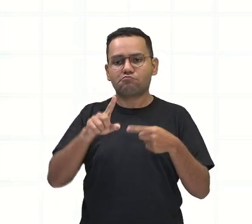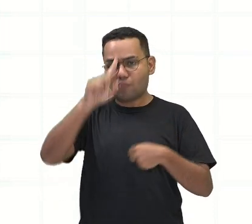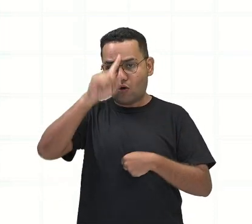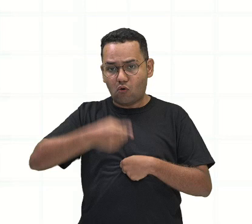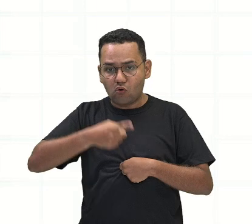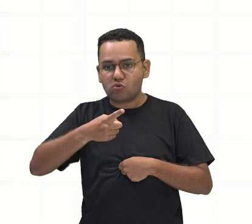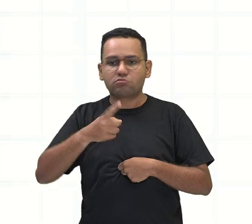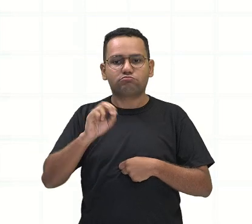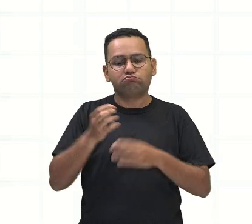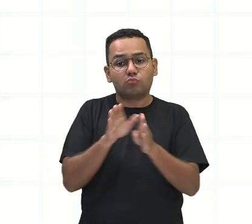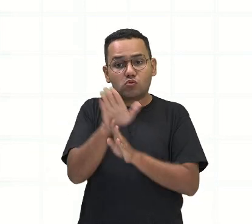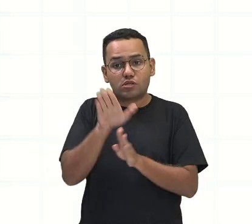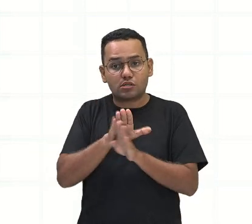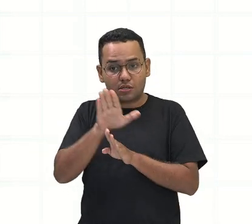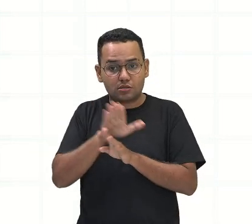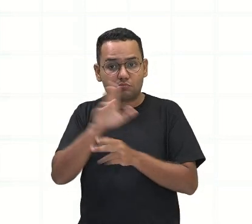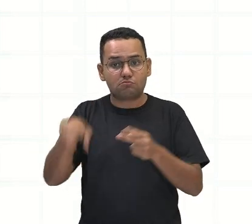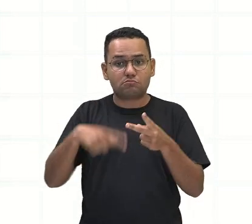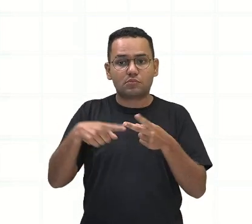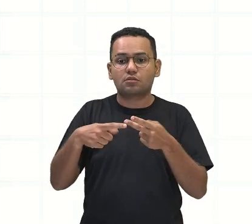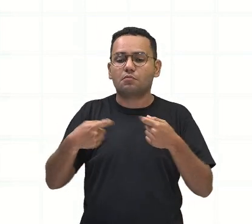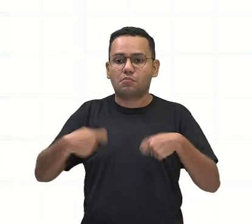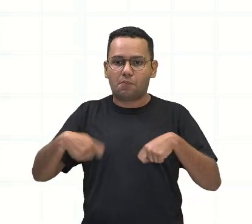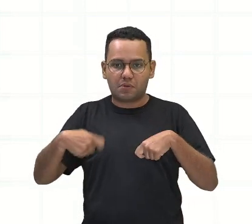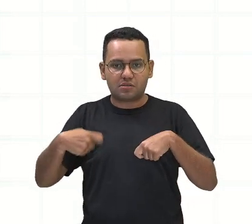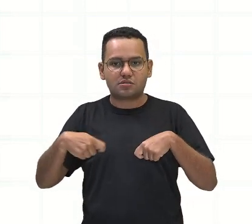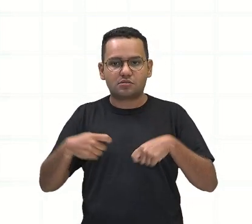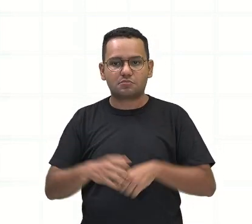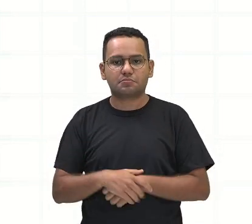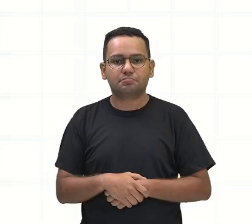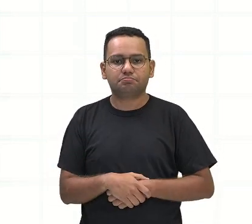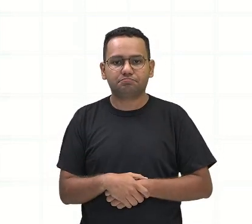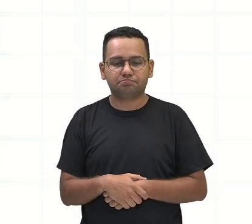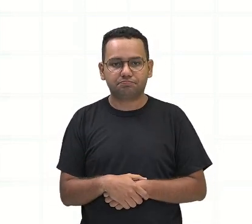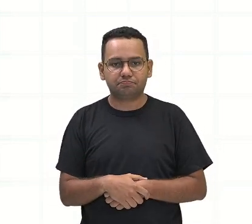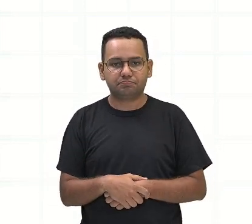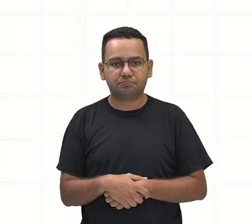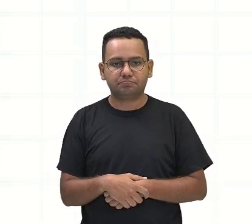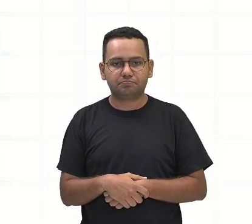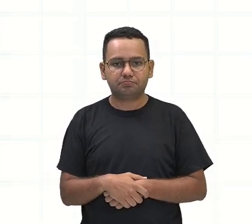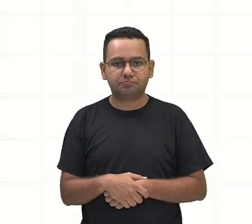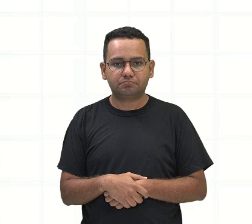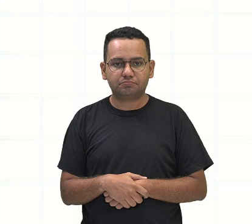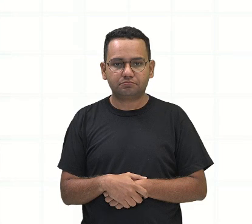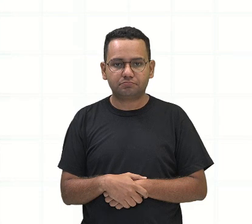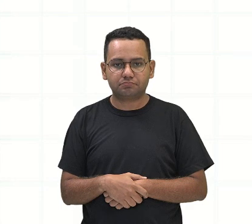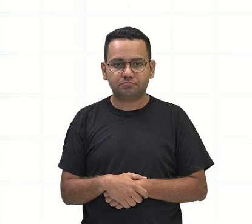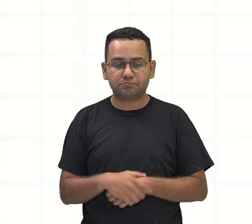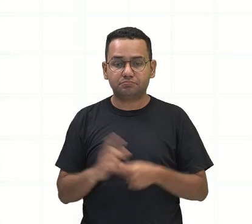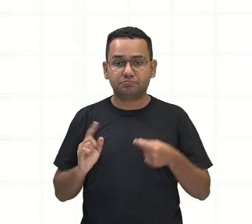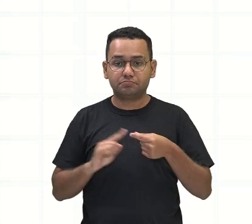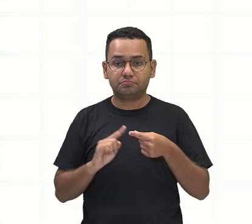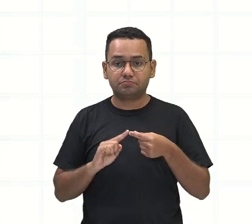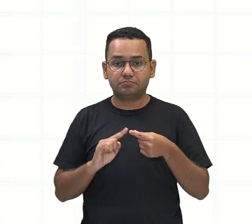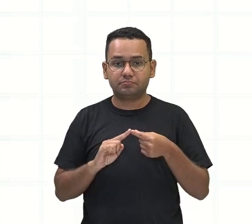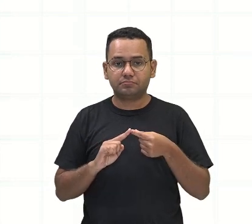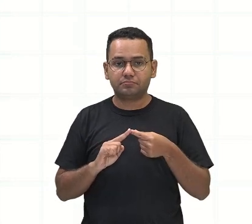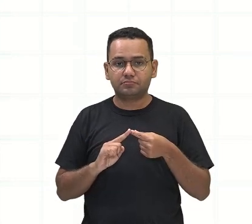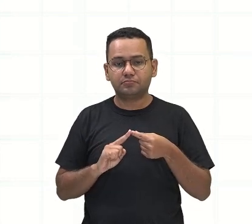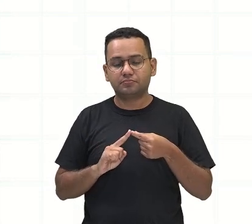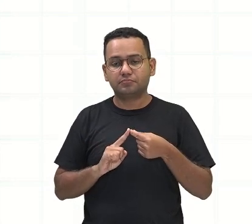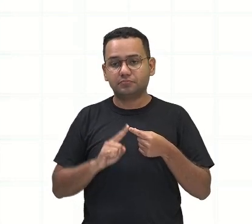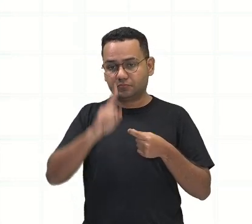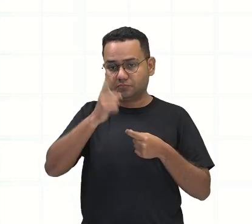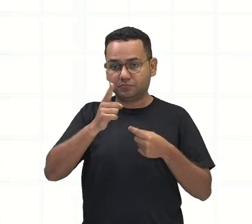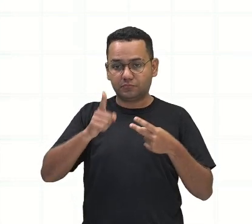necessidade. Eita, que a letra do professor tá linda, tá? Mas é importante que vocês entendam. A primeira é uma ordem e a segunda